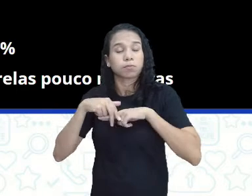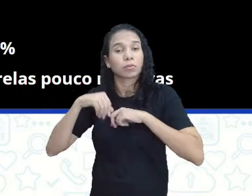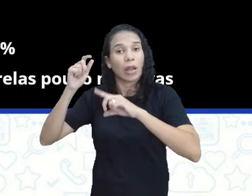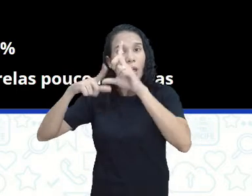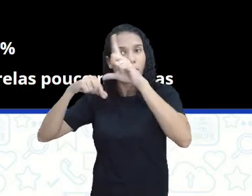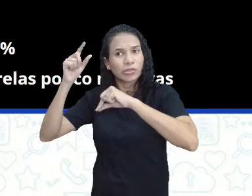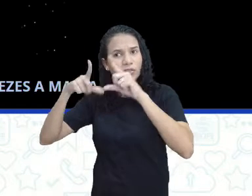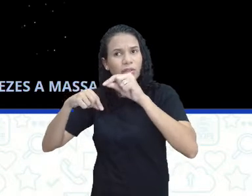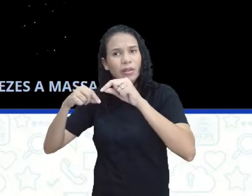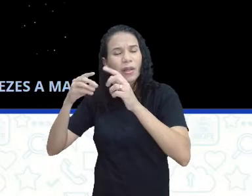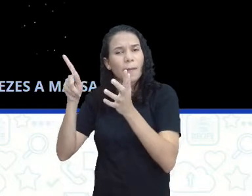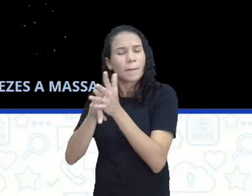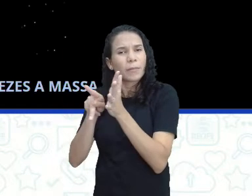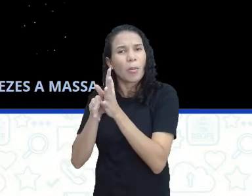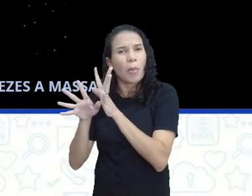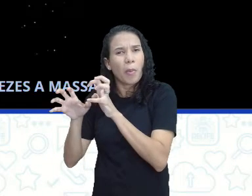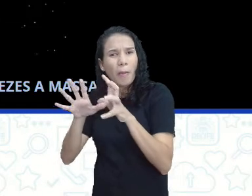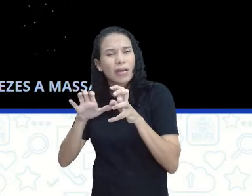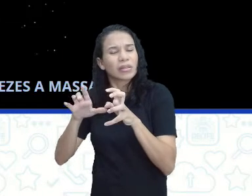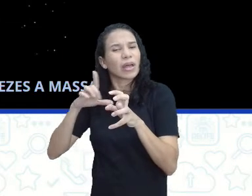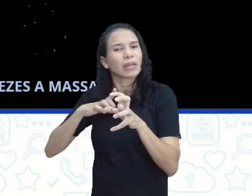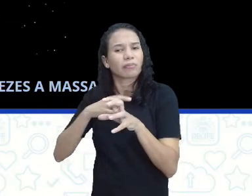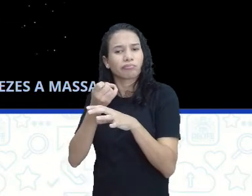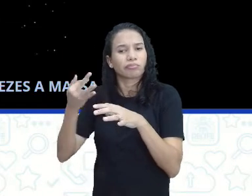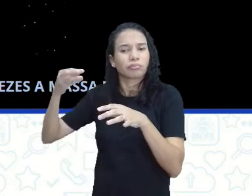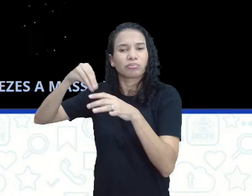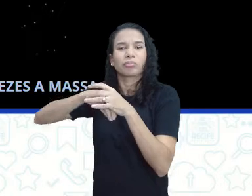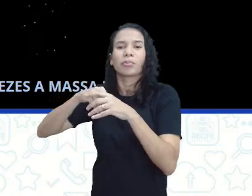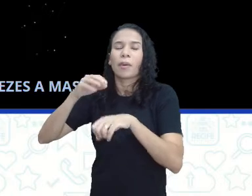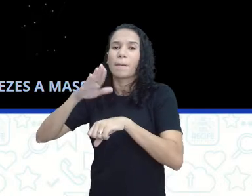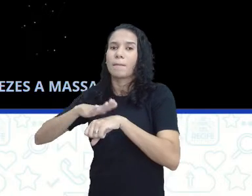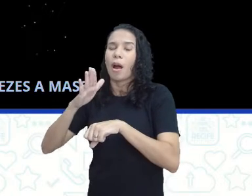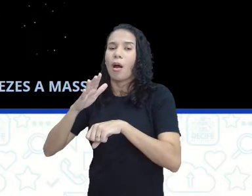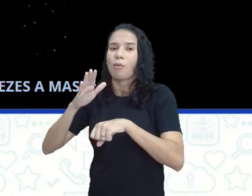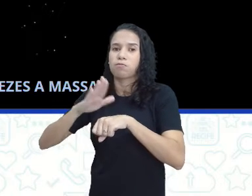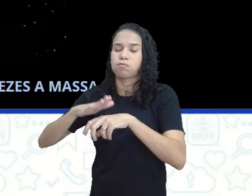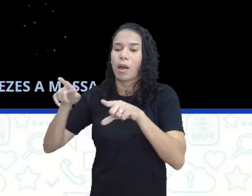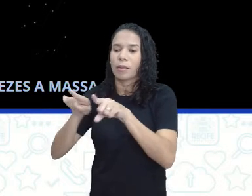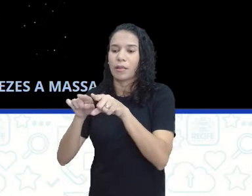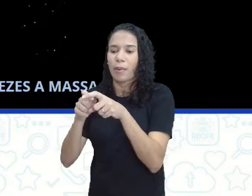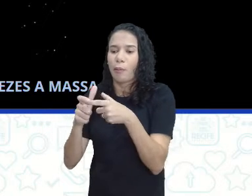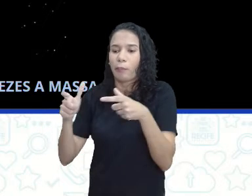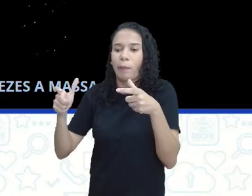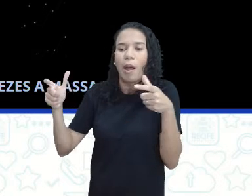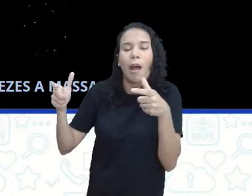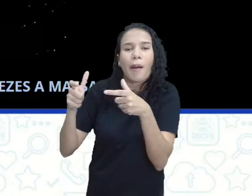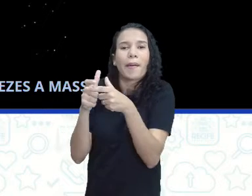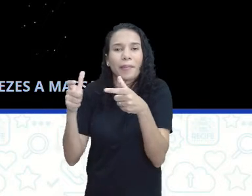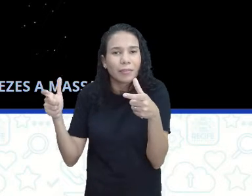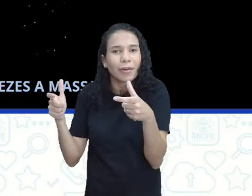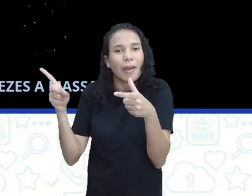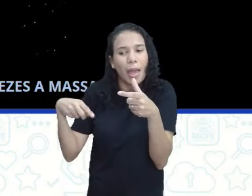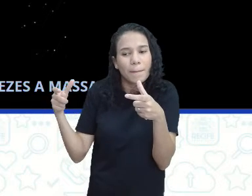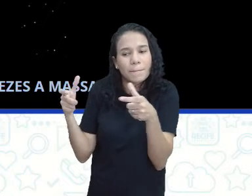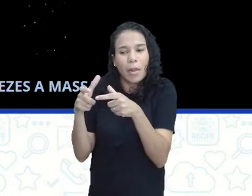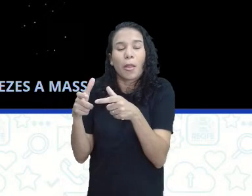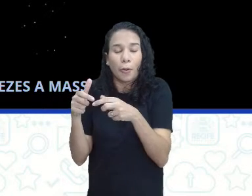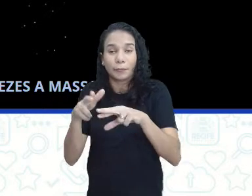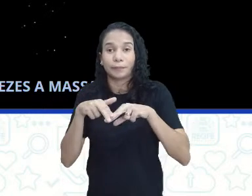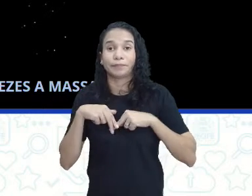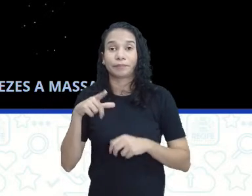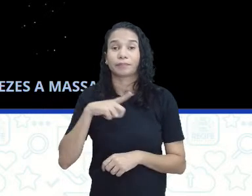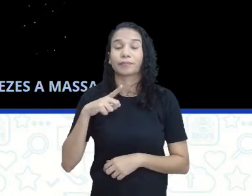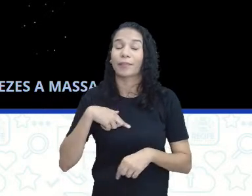estrelas são pouco massivas, né? Então, a densidade delas é um pouquinho, né? O tamanho delas, né? Então, ela é menor. E as